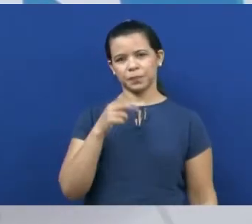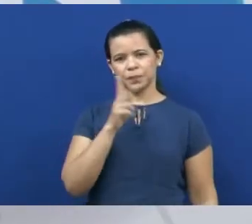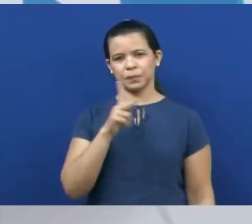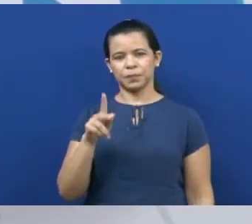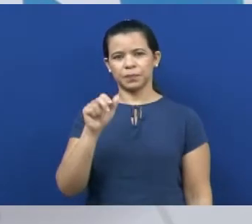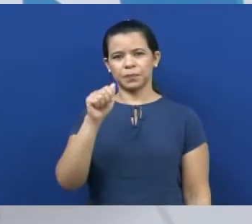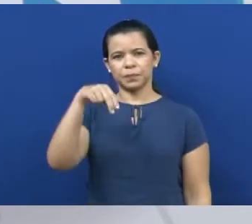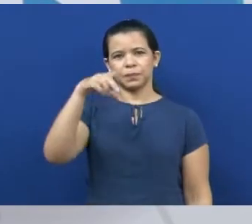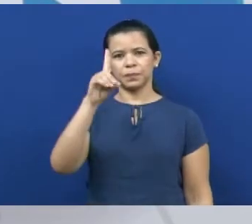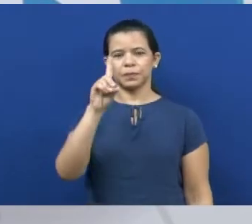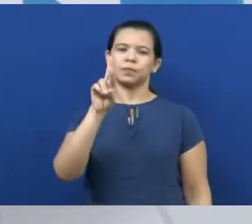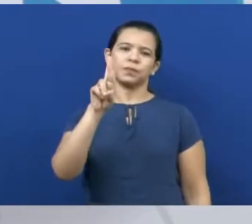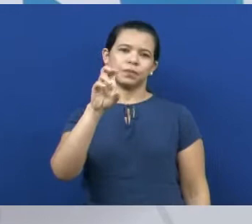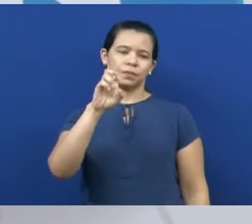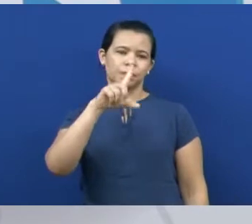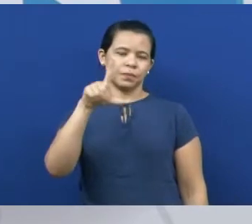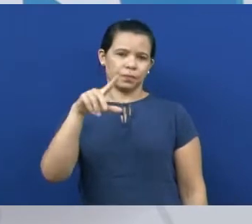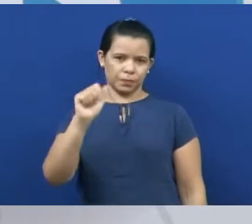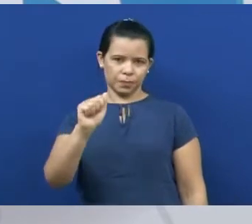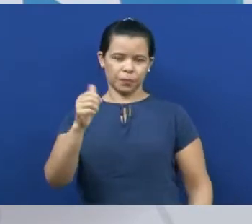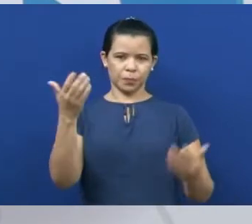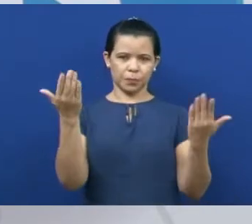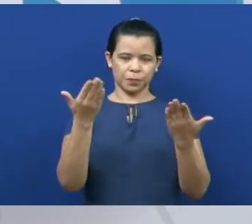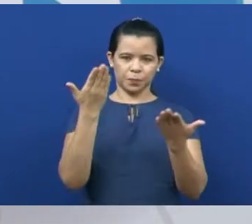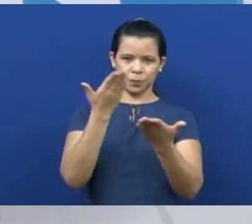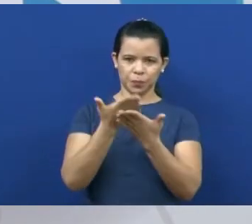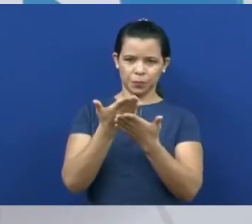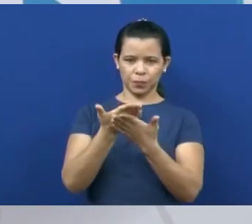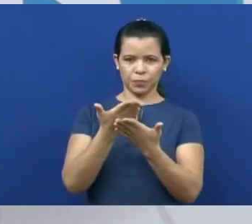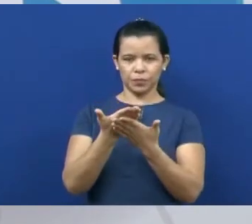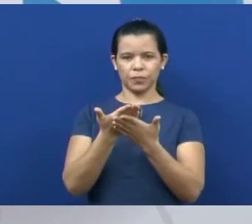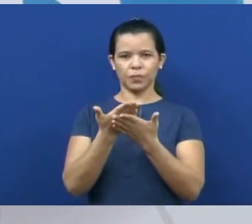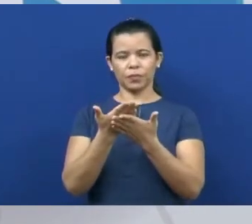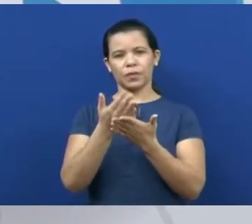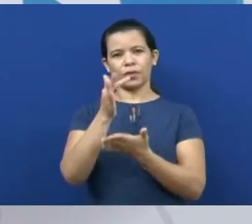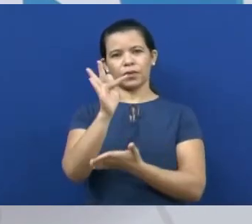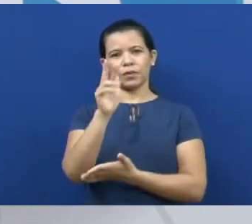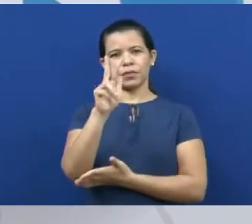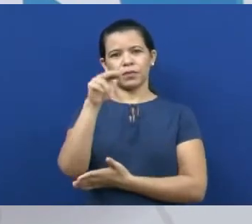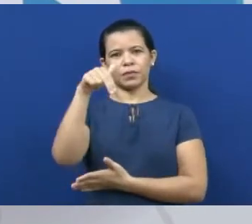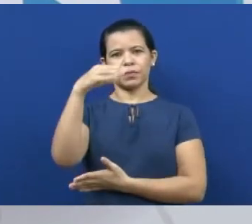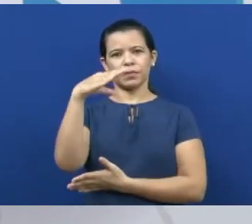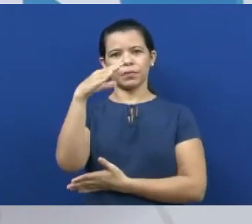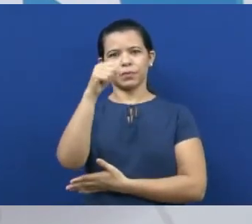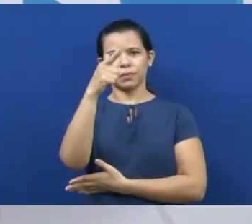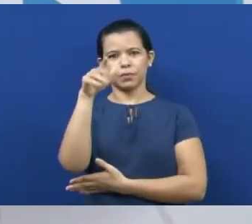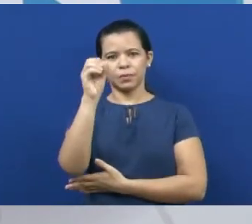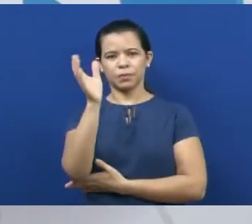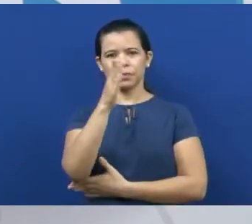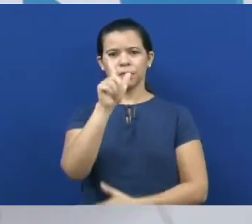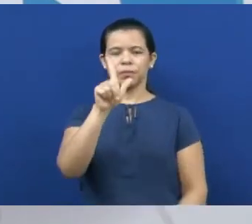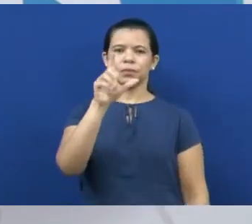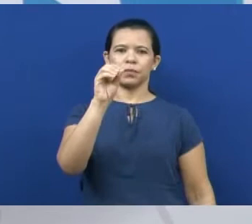Sou a professora Andresa e vou estar estudando com vocês hoje a função logarítmica.